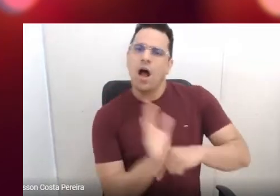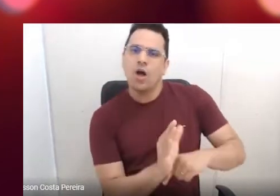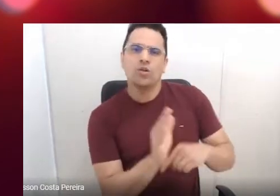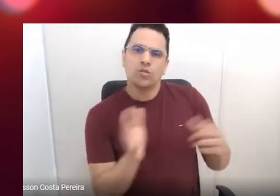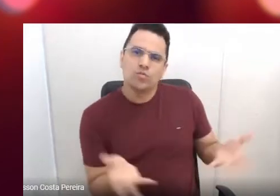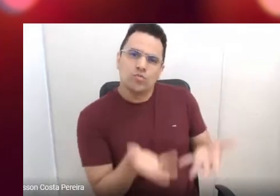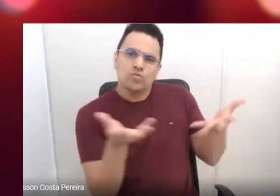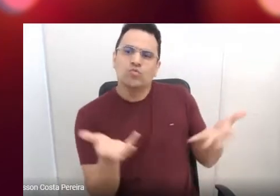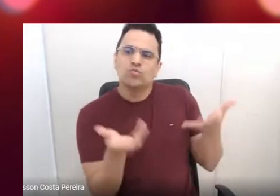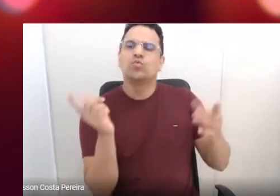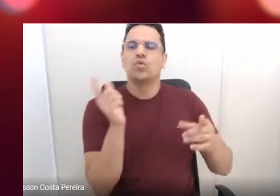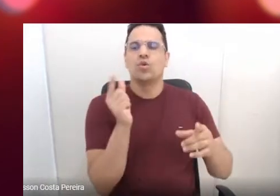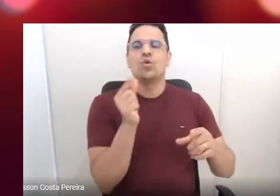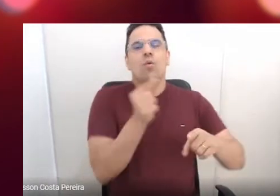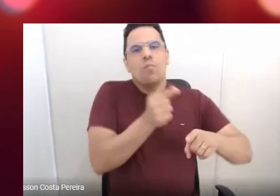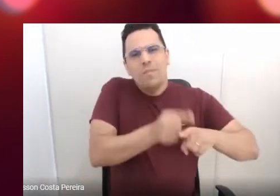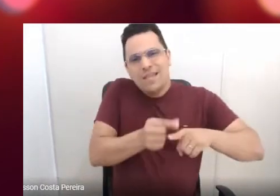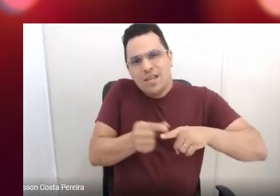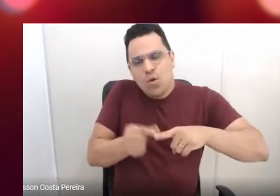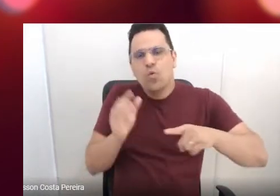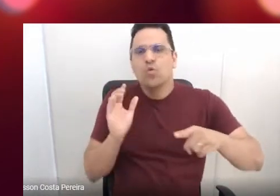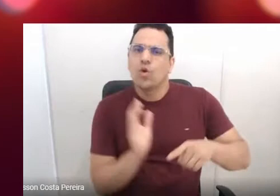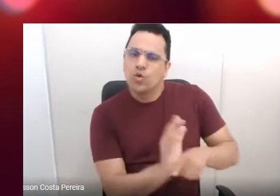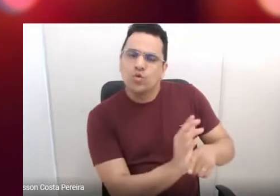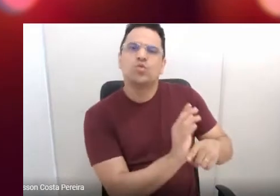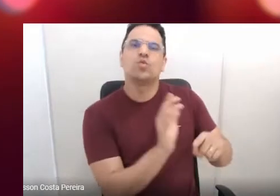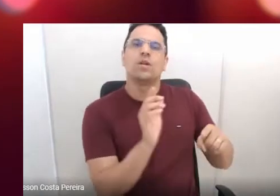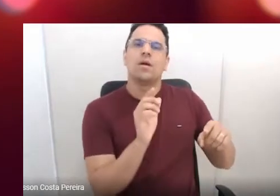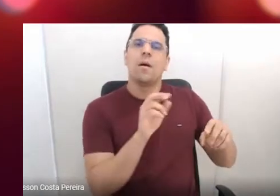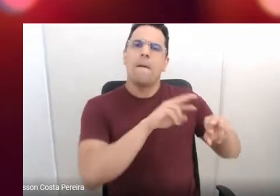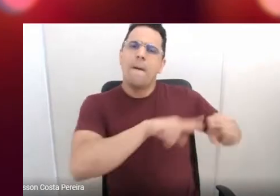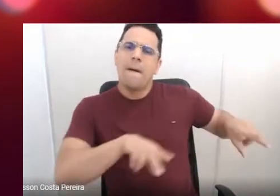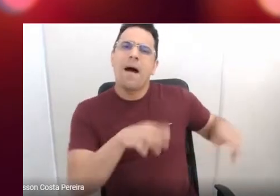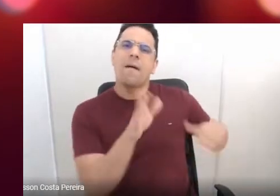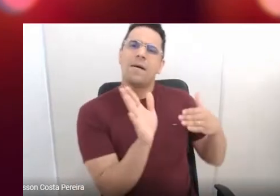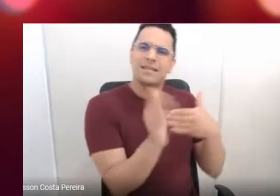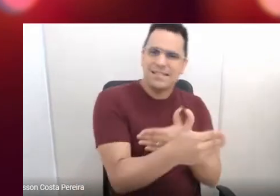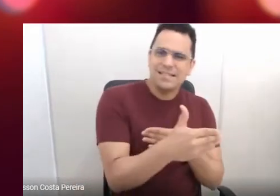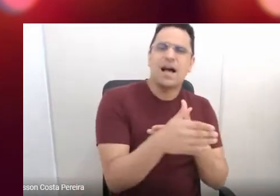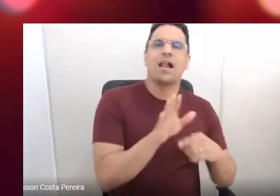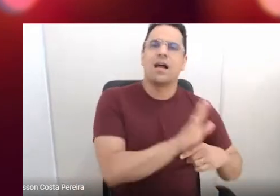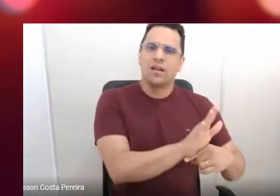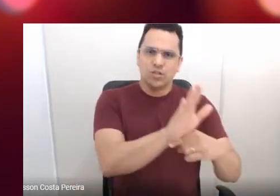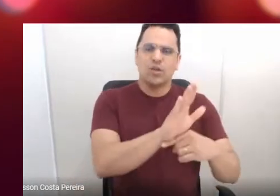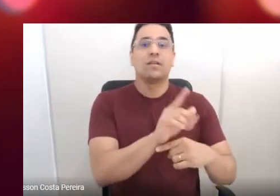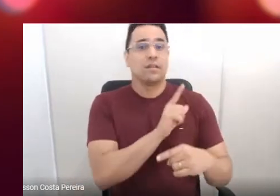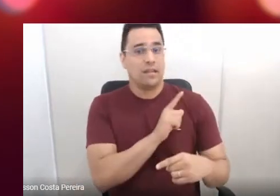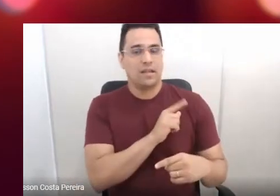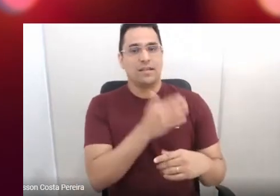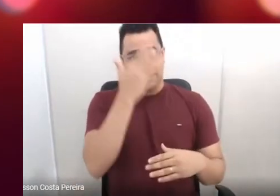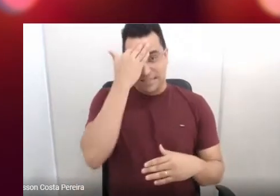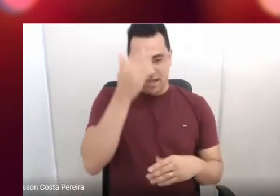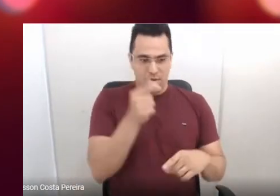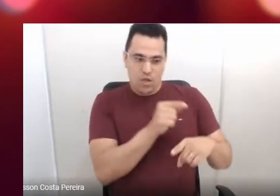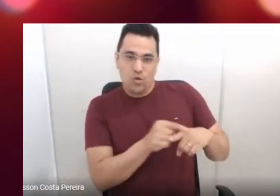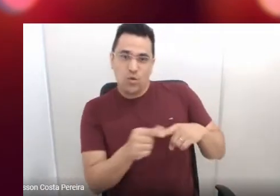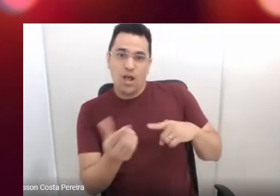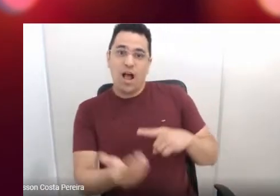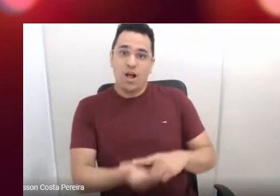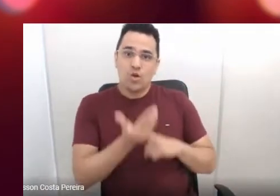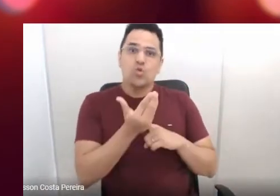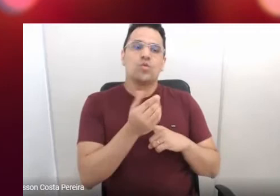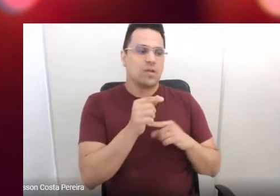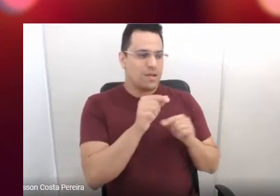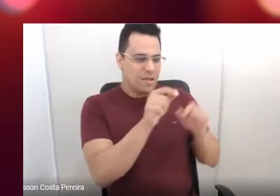incentivar os trabalhos com as novas ferramentas e demais TICs em sala de aula. Acredito que estes cursos de formação